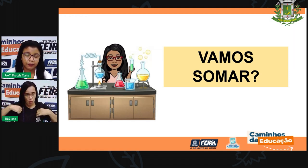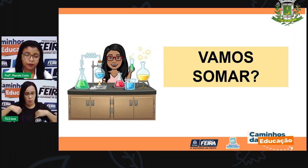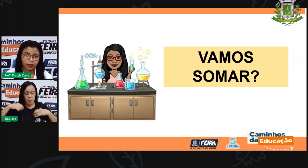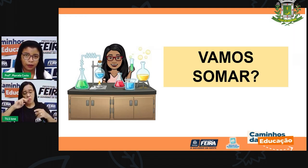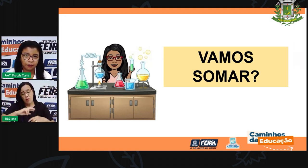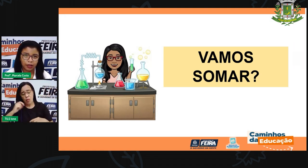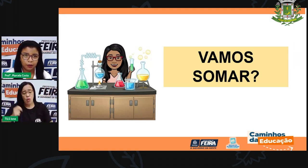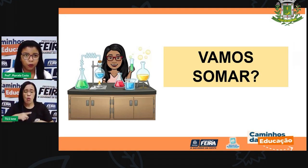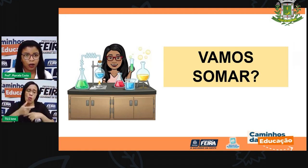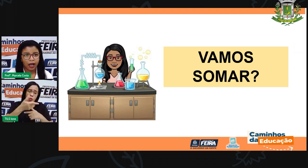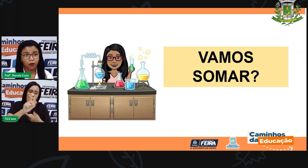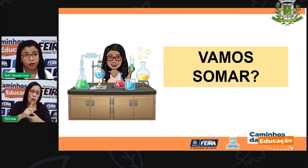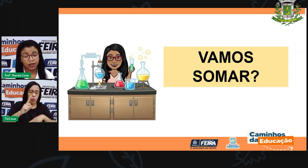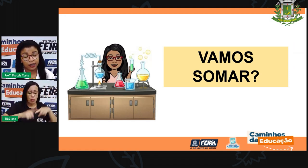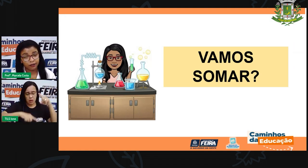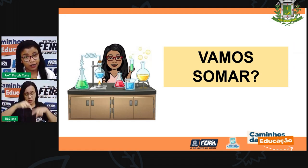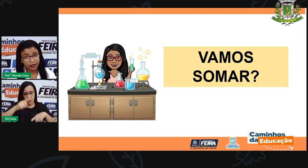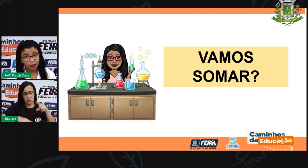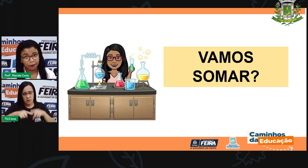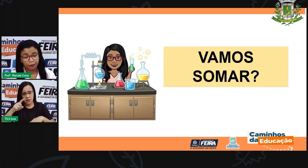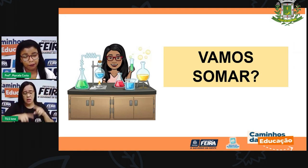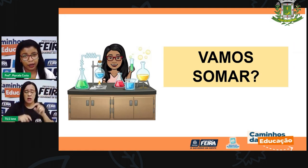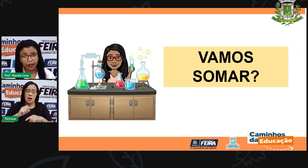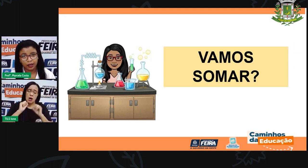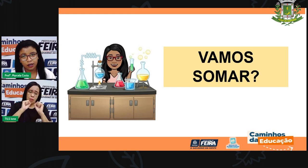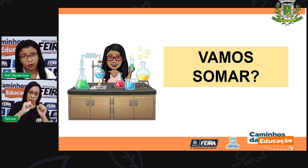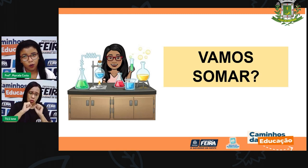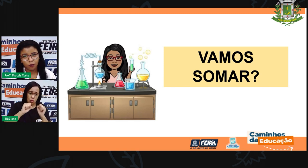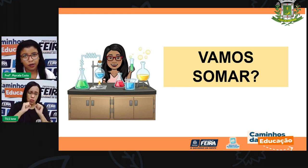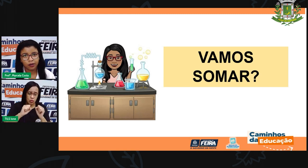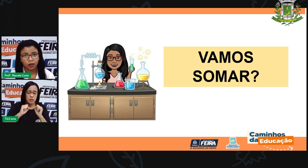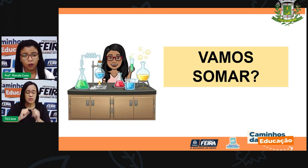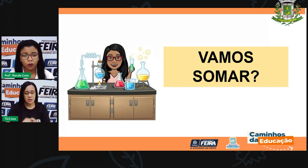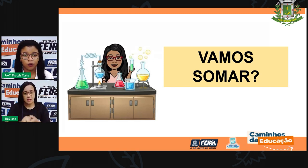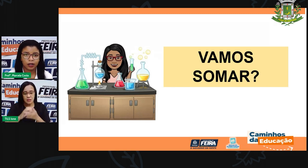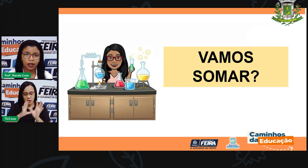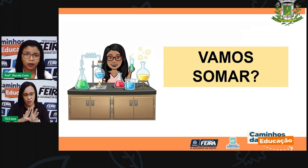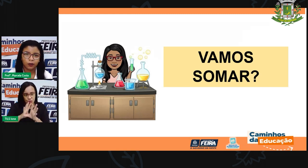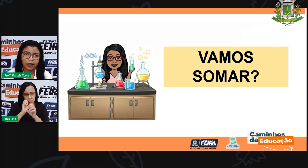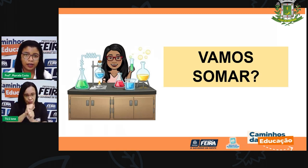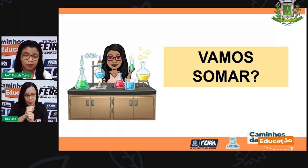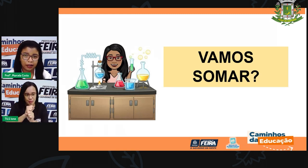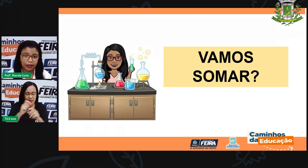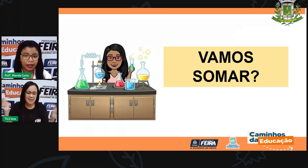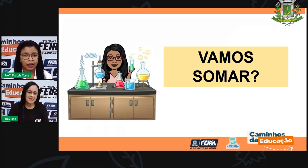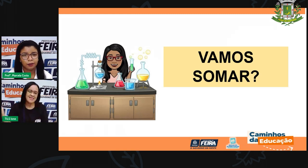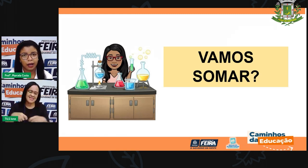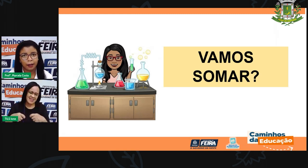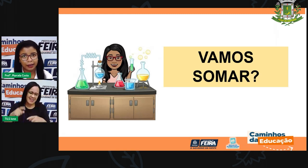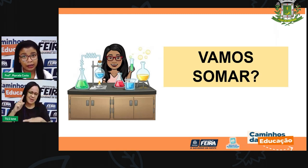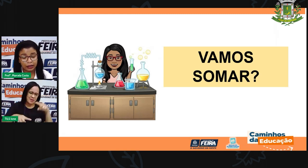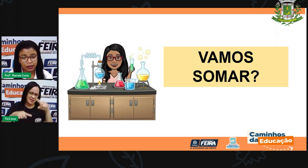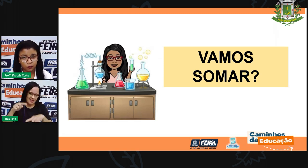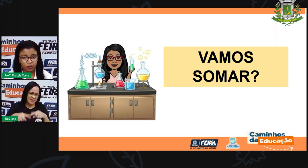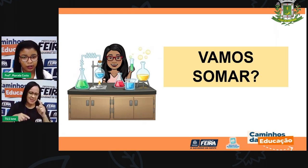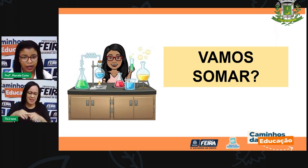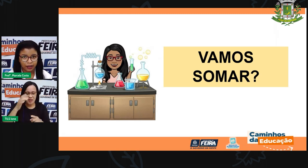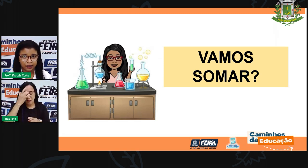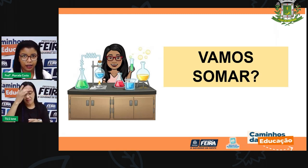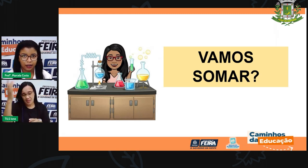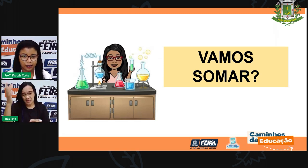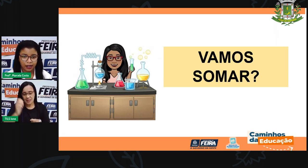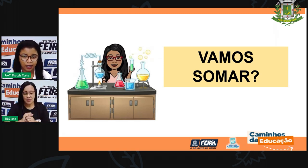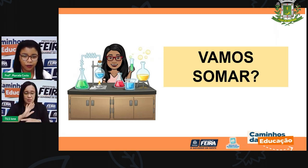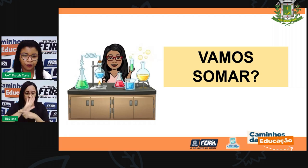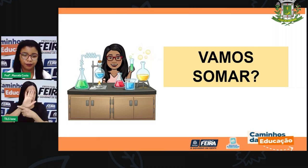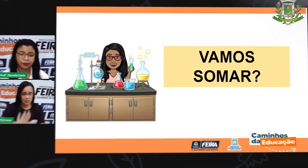consiga manipular, consiga fazer pequenas somas usando esses materiais para representar as